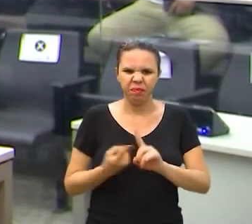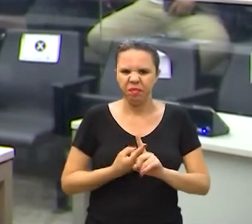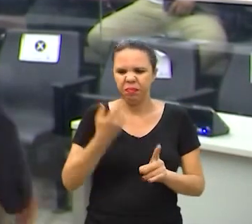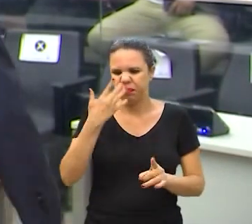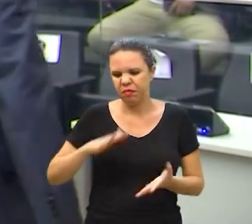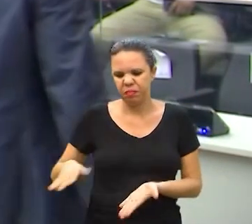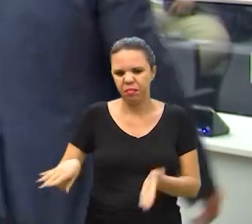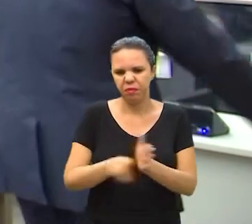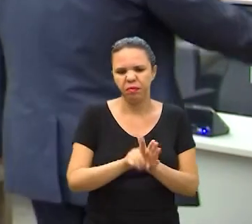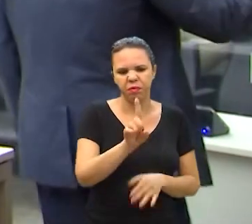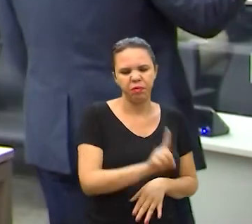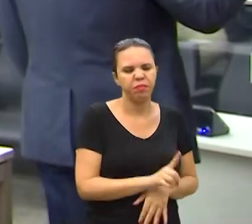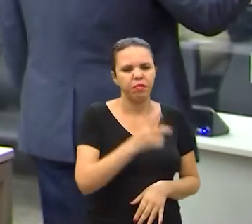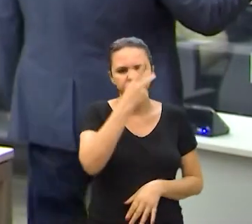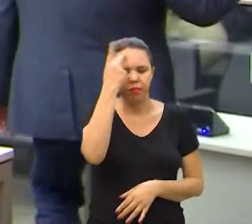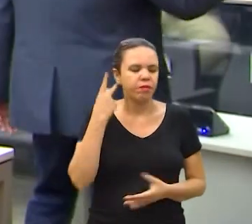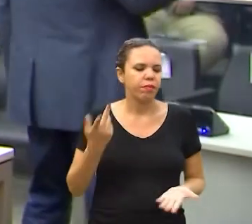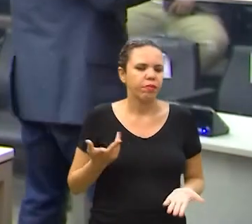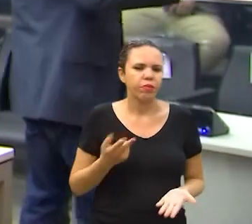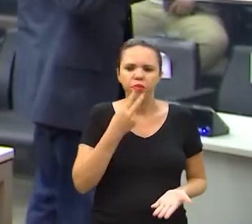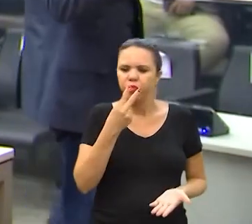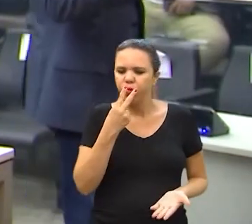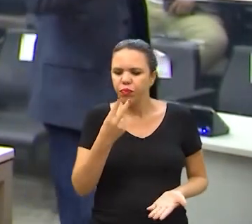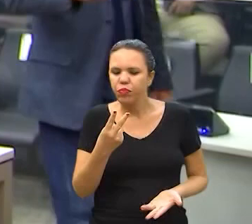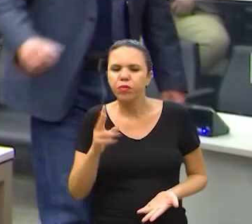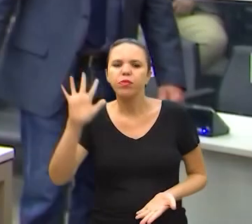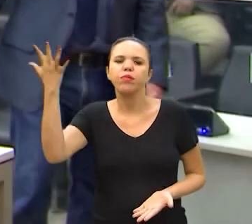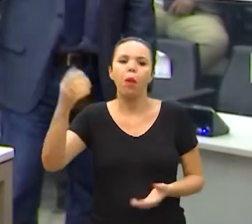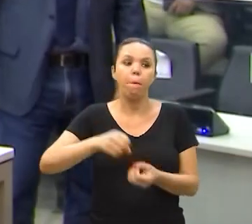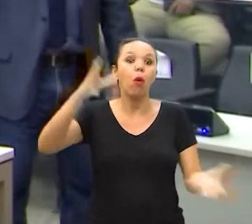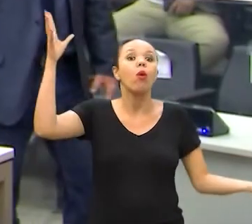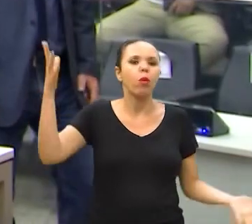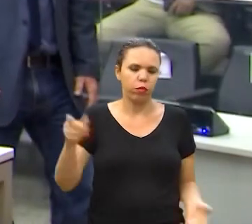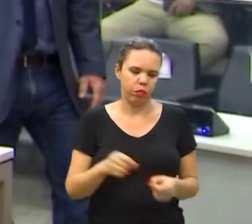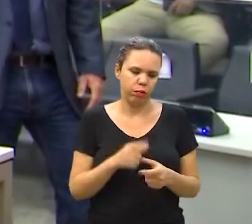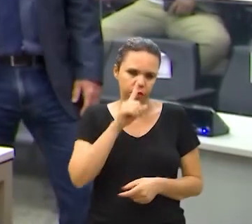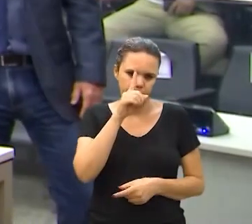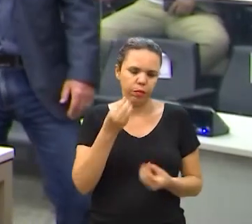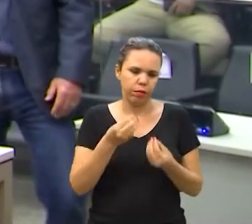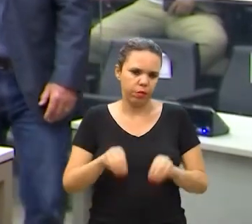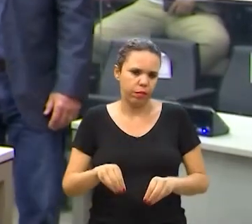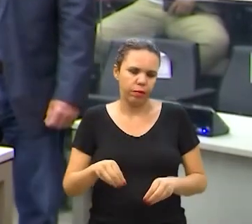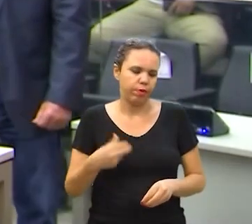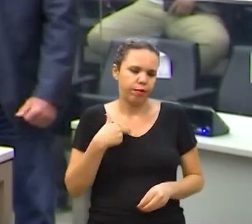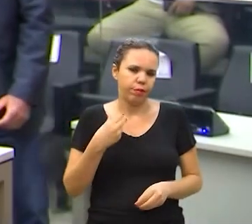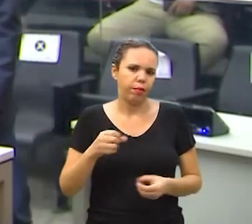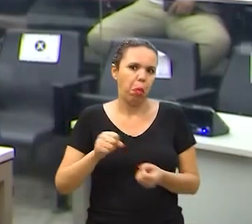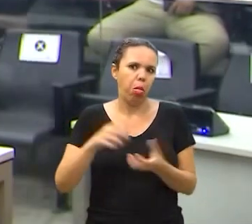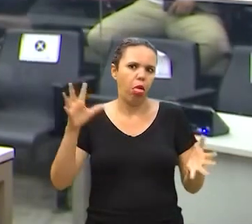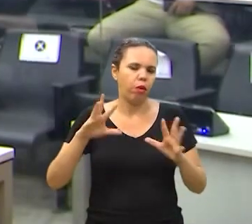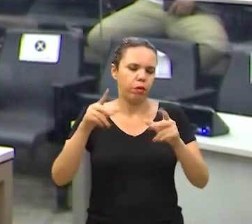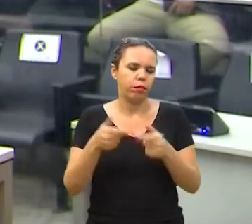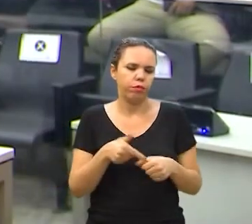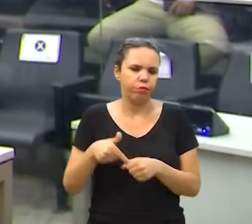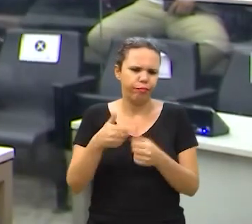mulher grávida, uma mulher com criança chegar ali, uma pessoa chegar fumando um cigarro e de repente explode a bomba de